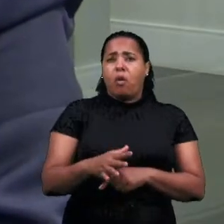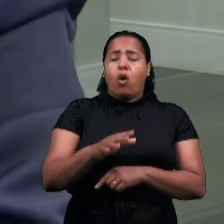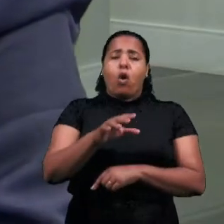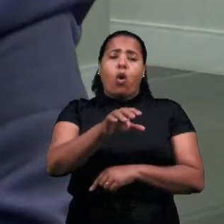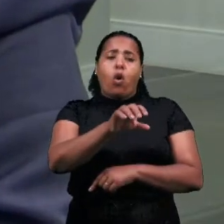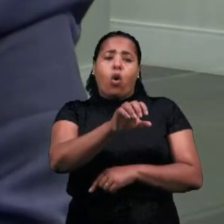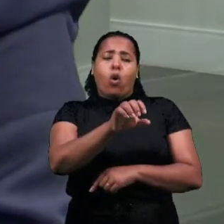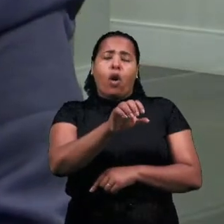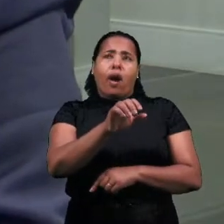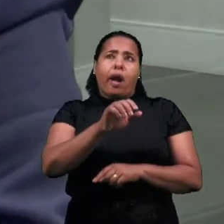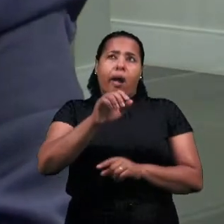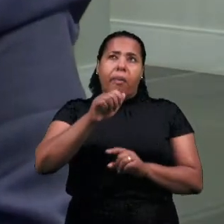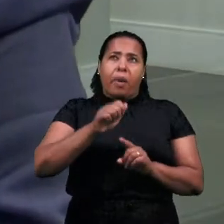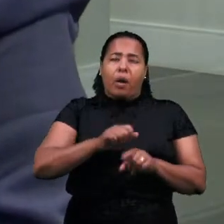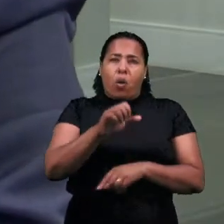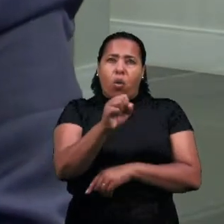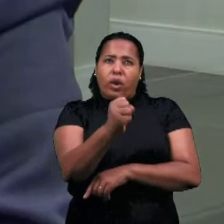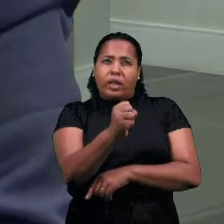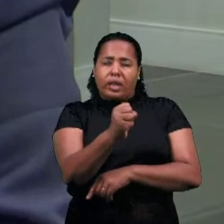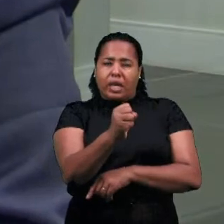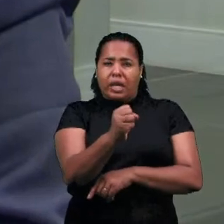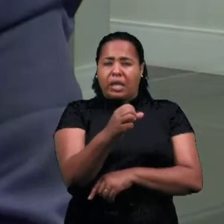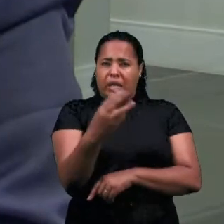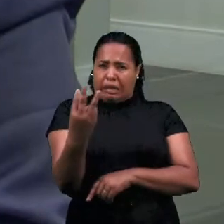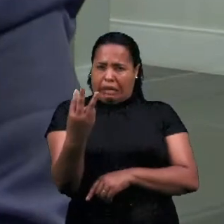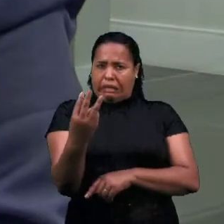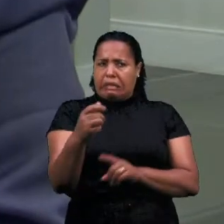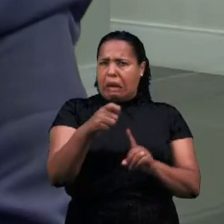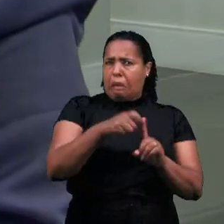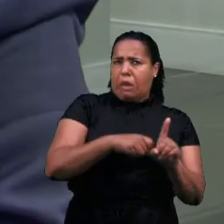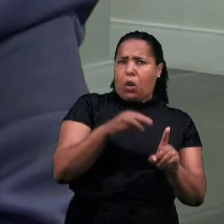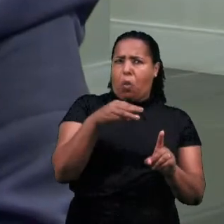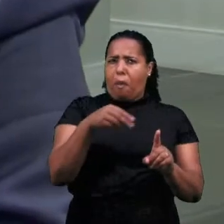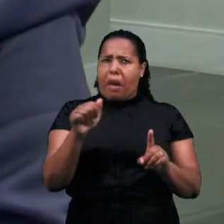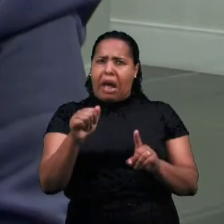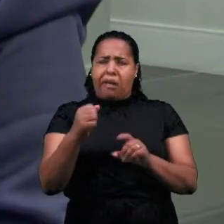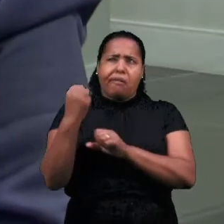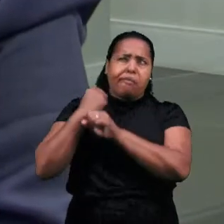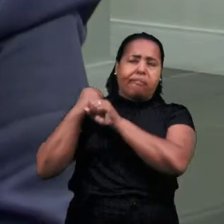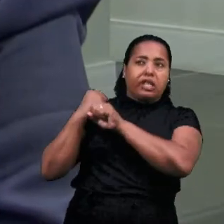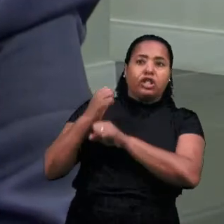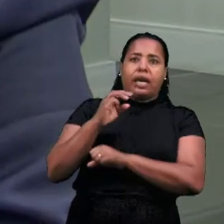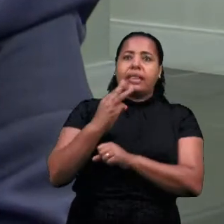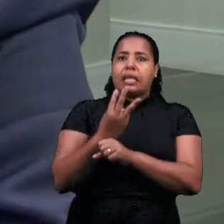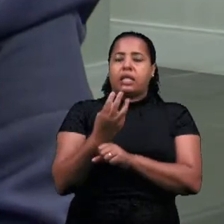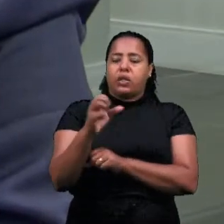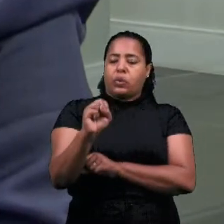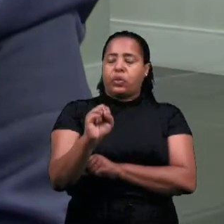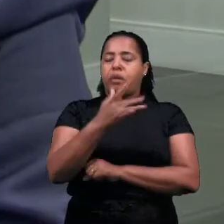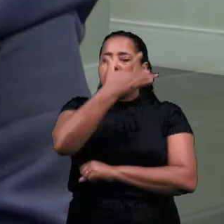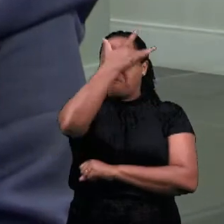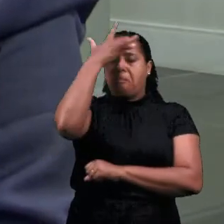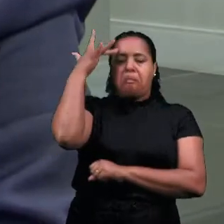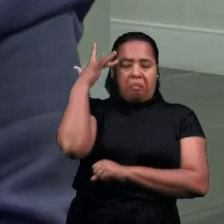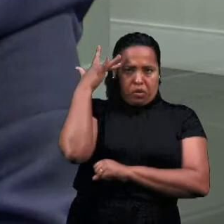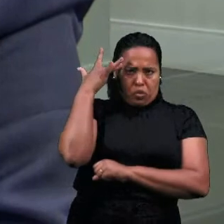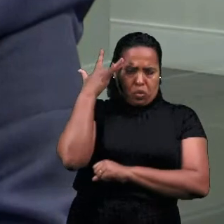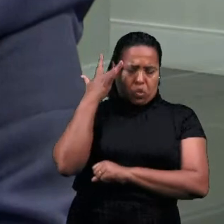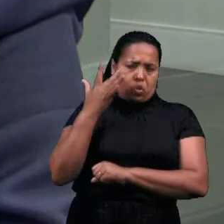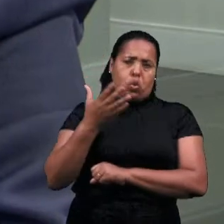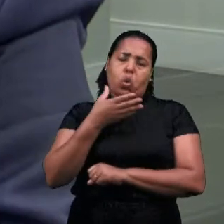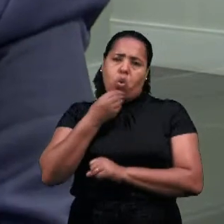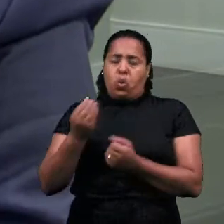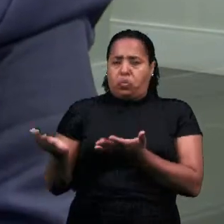83, já se vão muitos anos, 38 anos, uma pessoa, um rapaz,